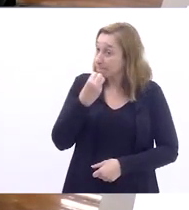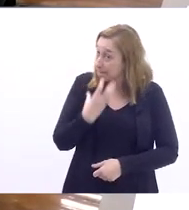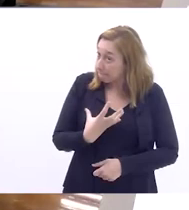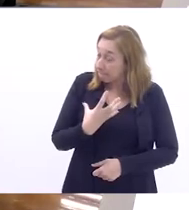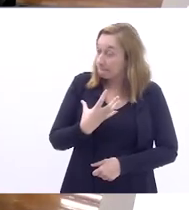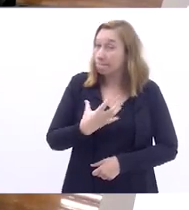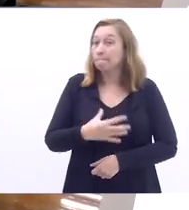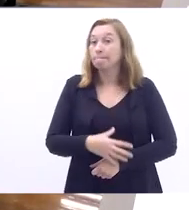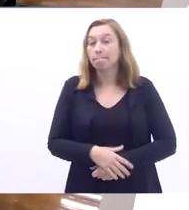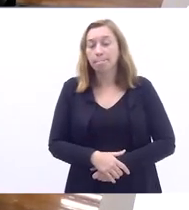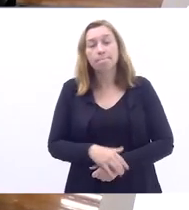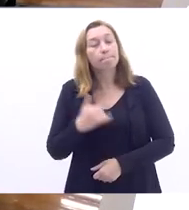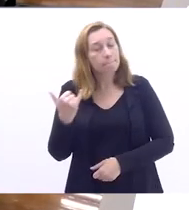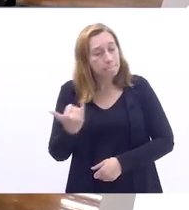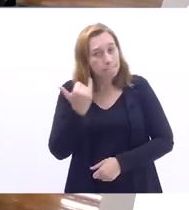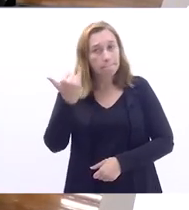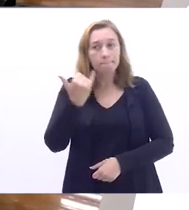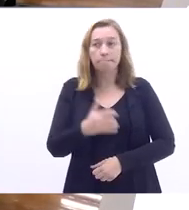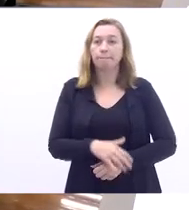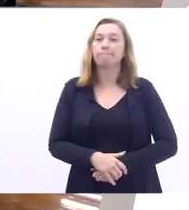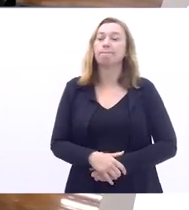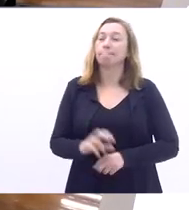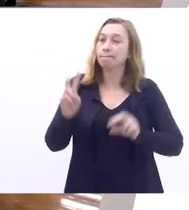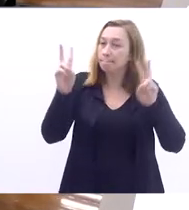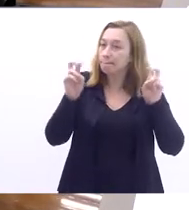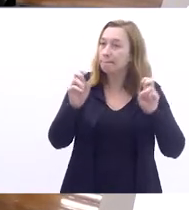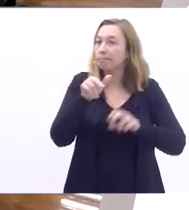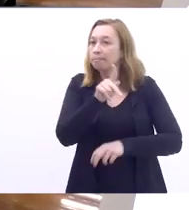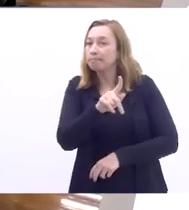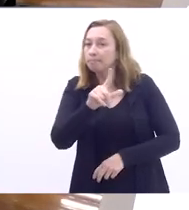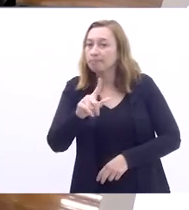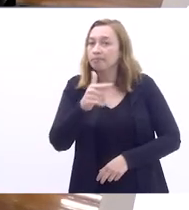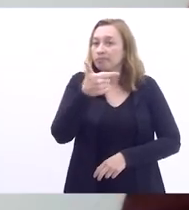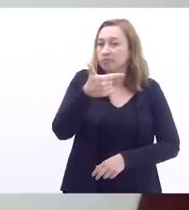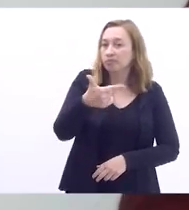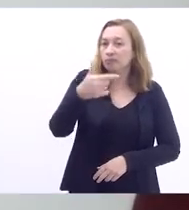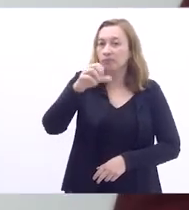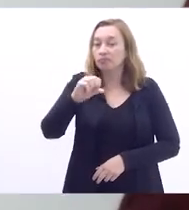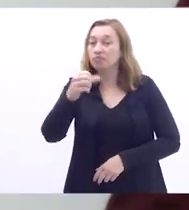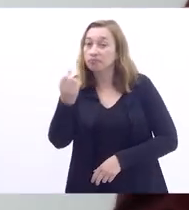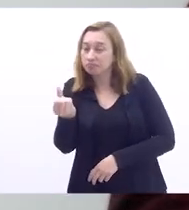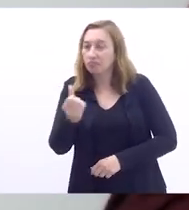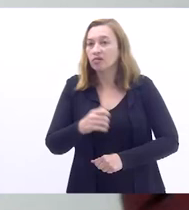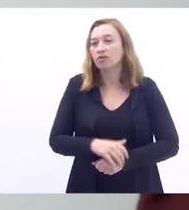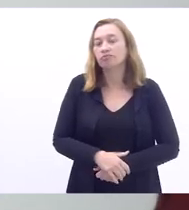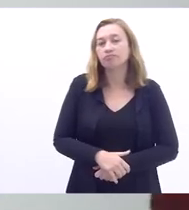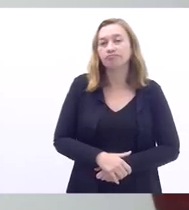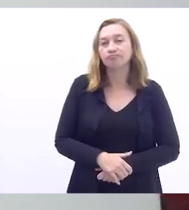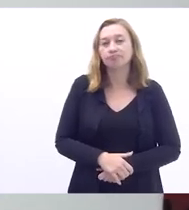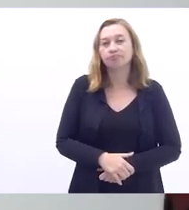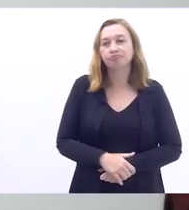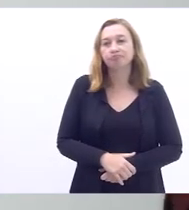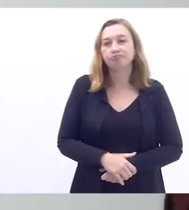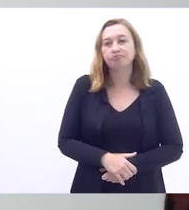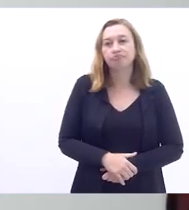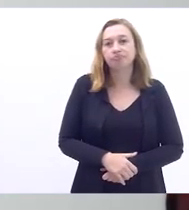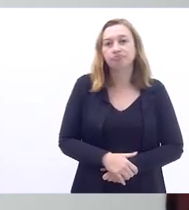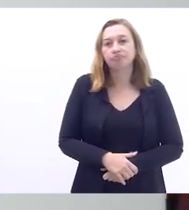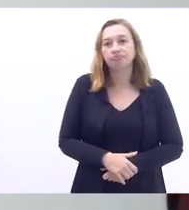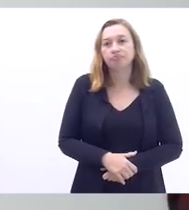coordenadora-geral muito muito importante nessa questão do pl 206 tá é seria